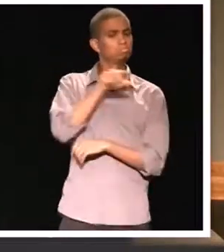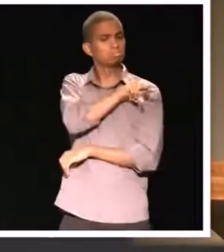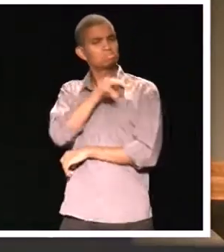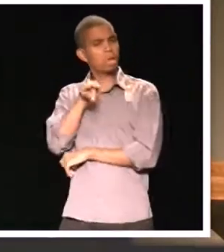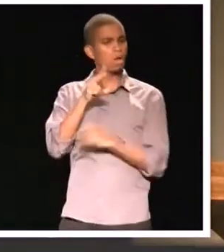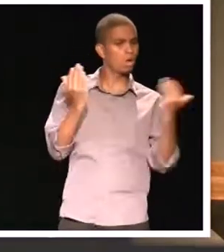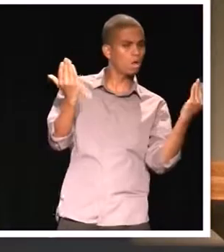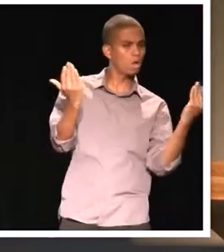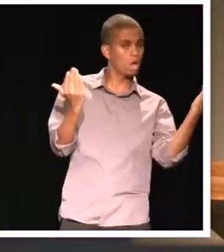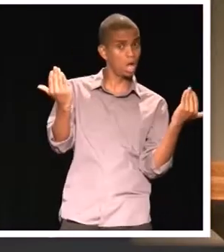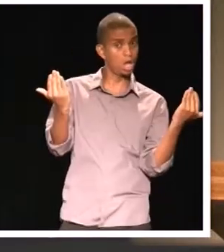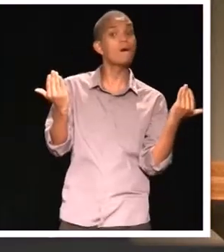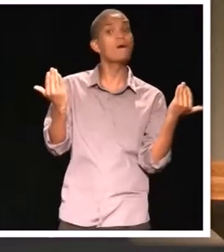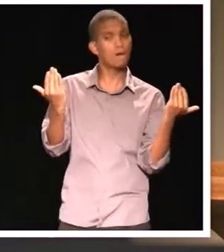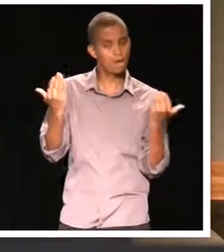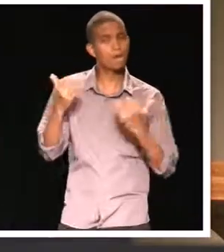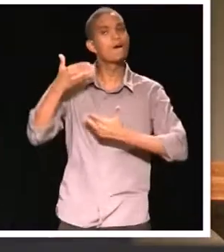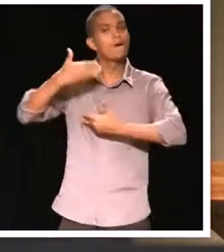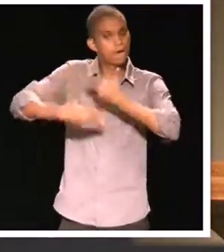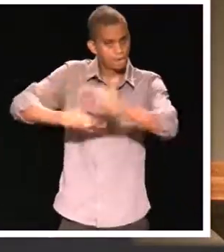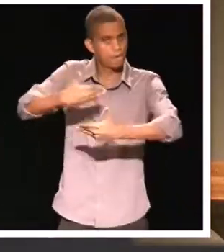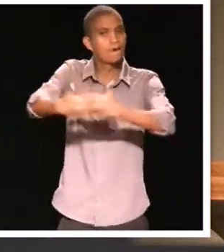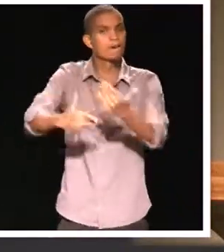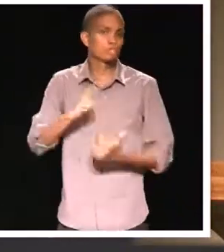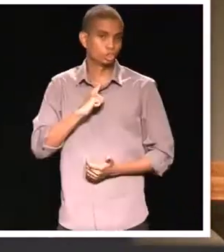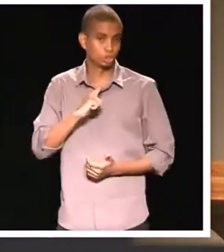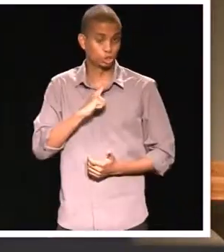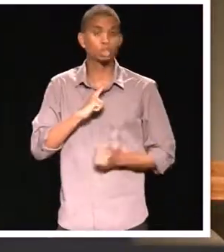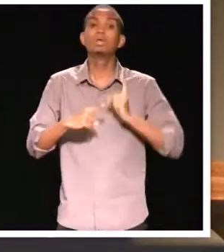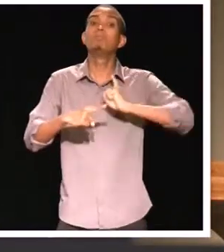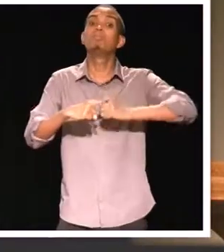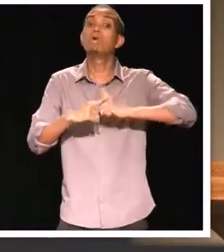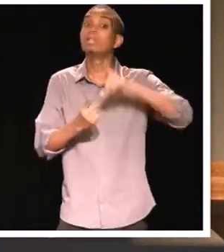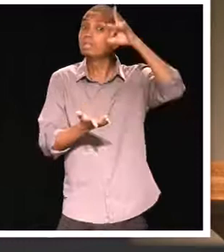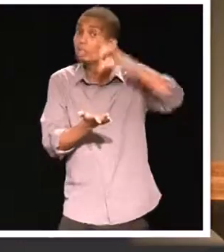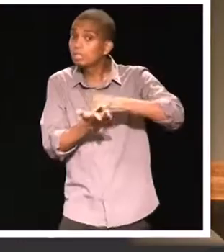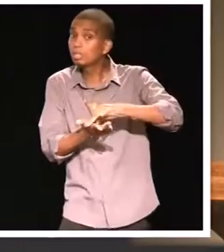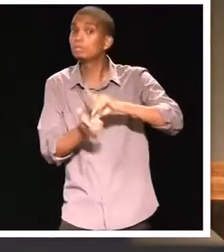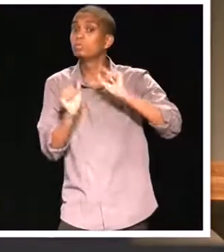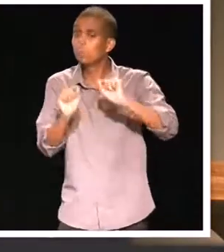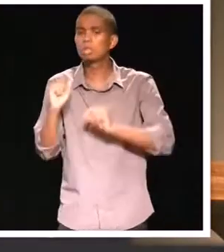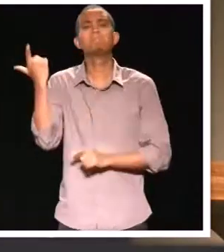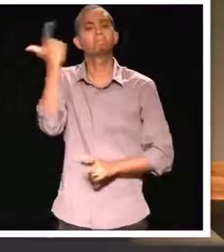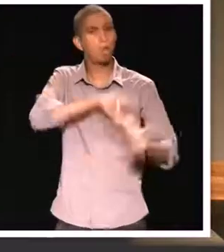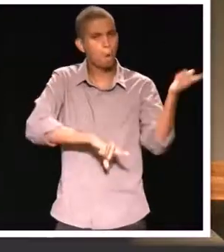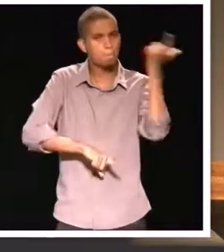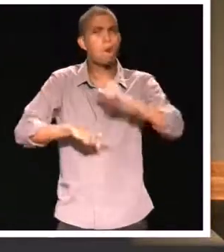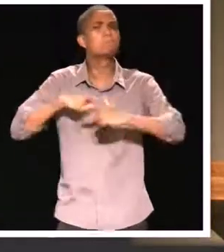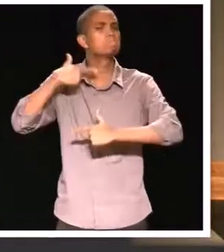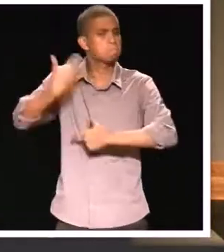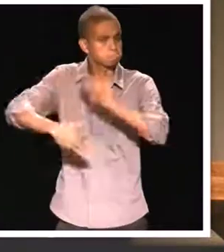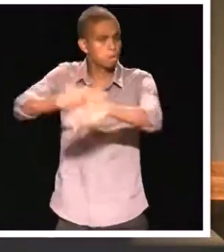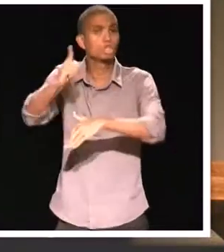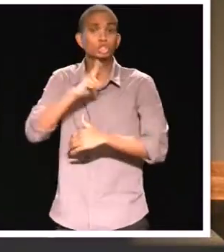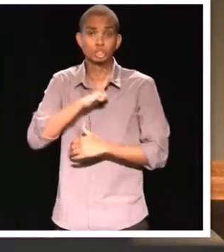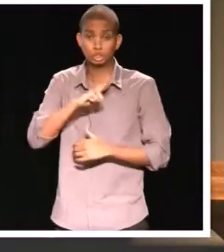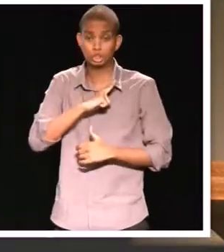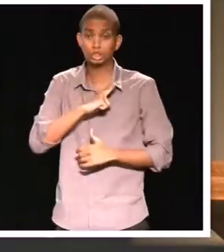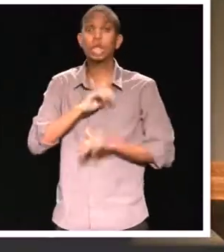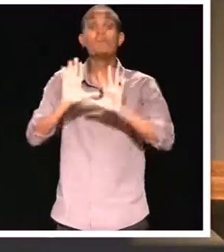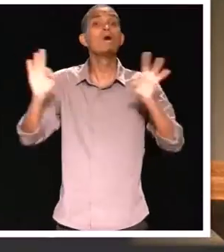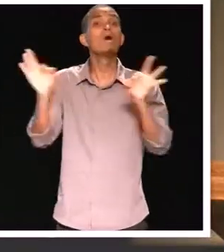que nós dizíamos no início desse comentário final. Porque, na verdade, tem se conseguido muita coisa, mas não